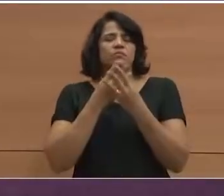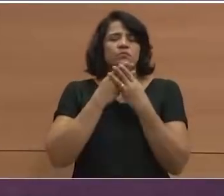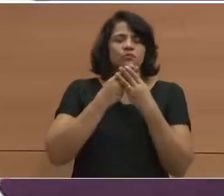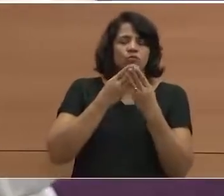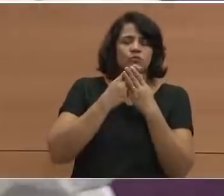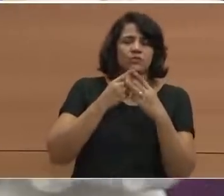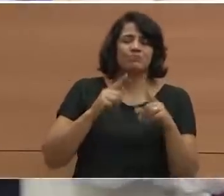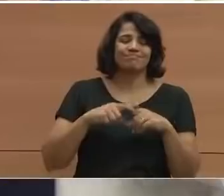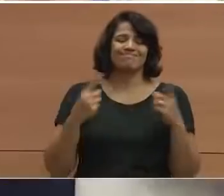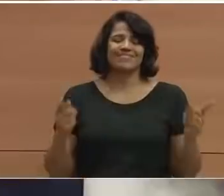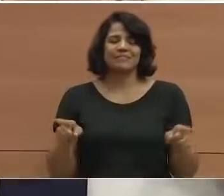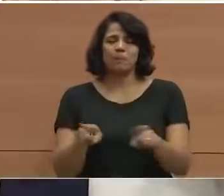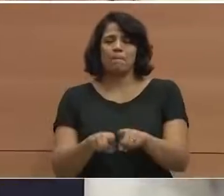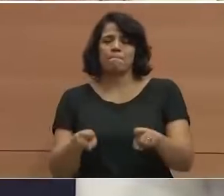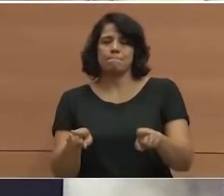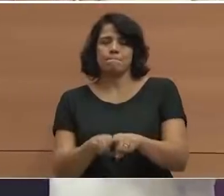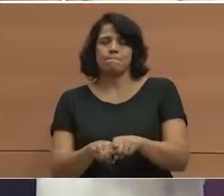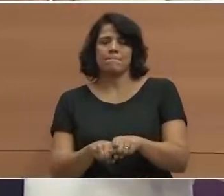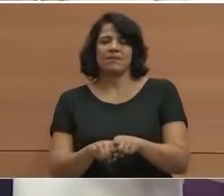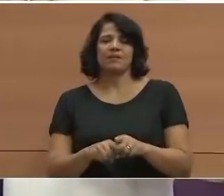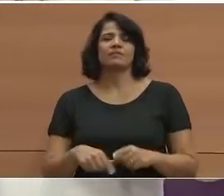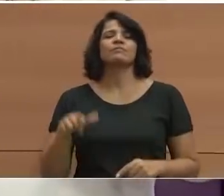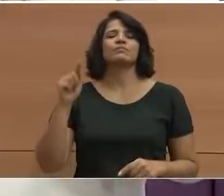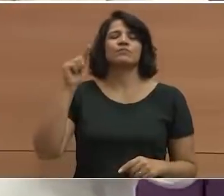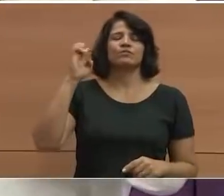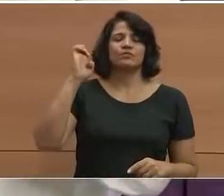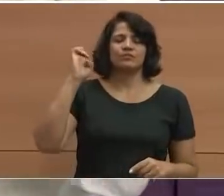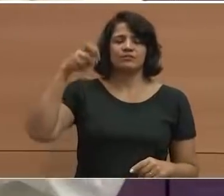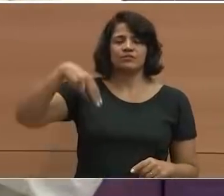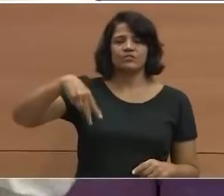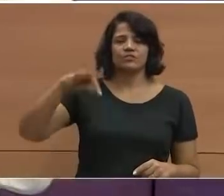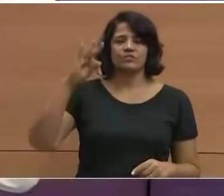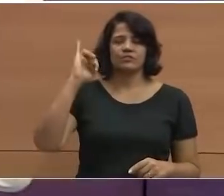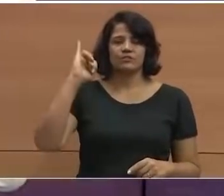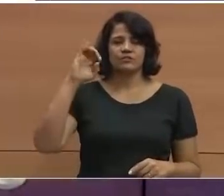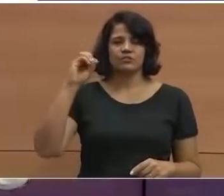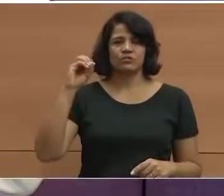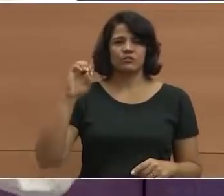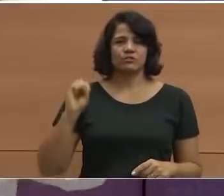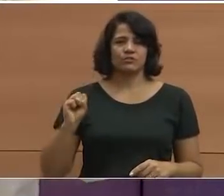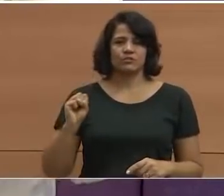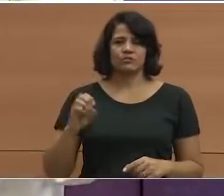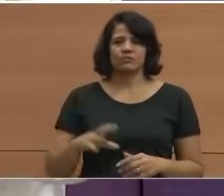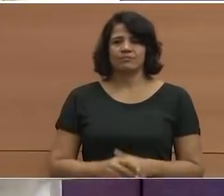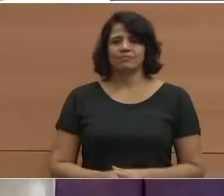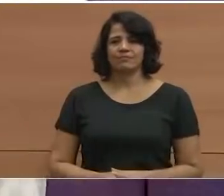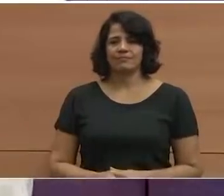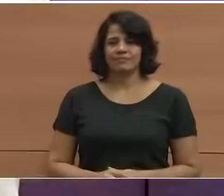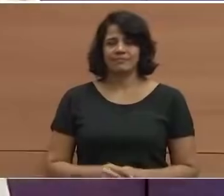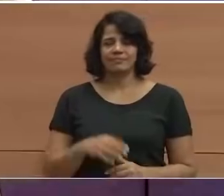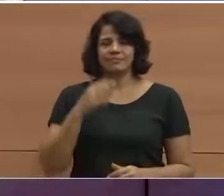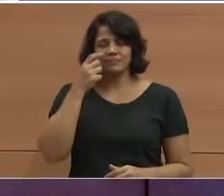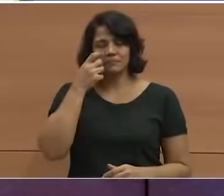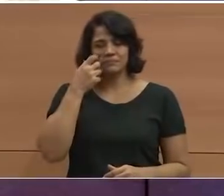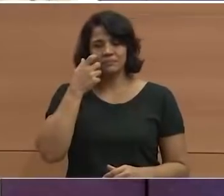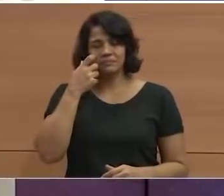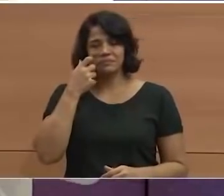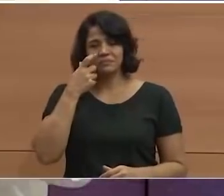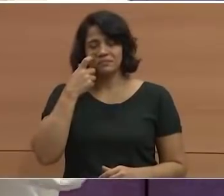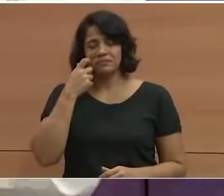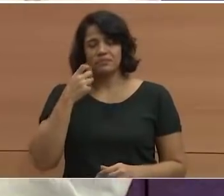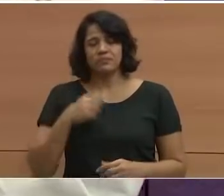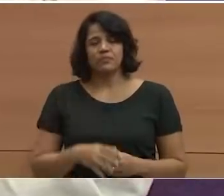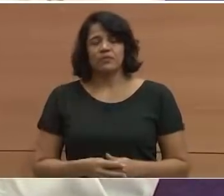Mas os judeus, com esse conceito, achando que era só para eles, irmãos, esse evangelho nunca seria pregado